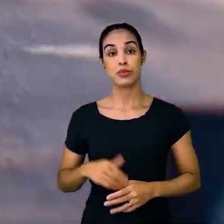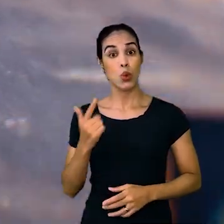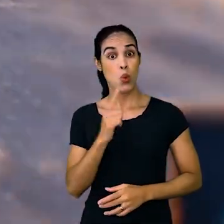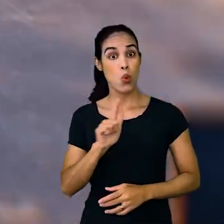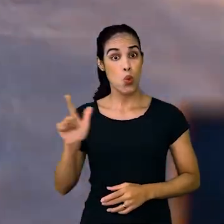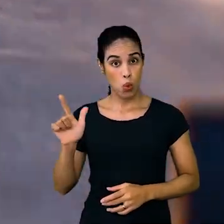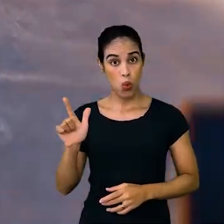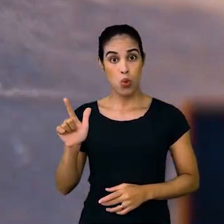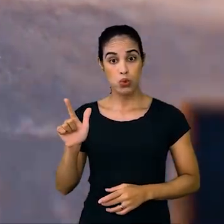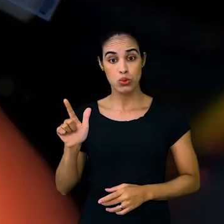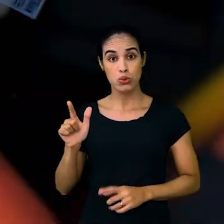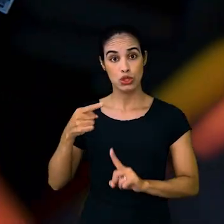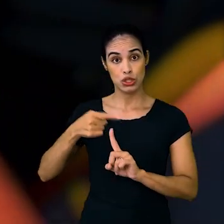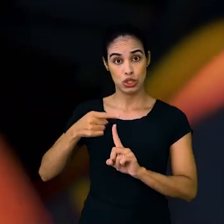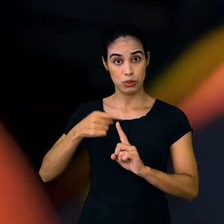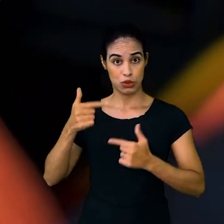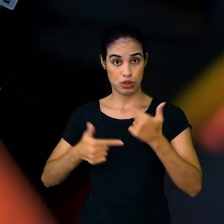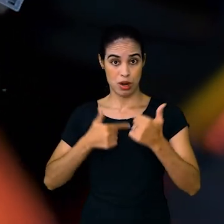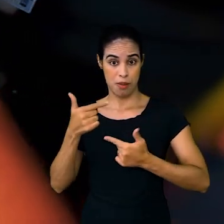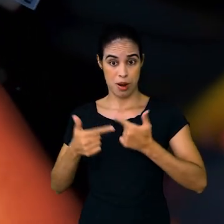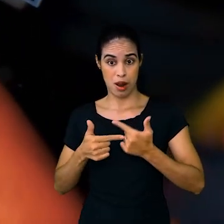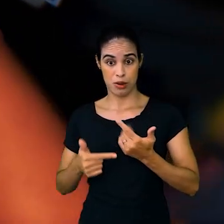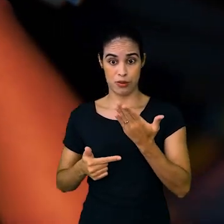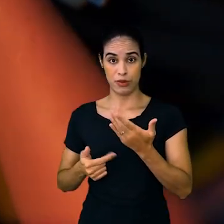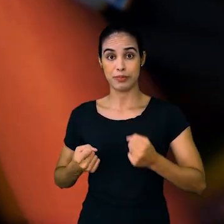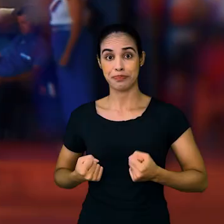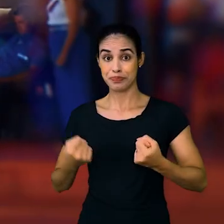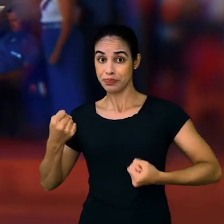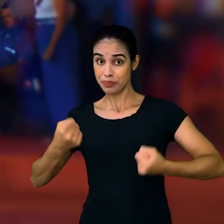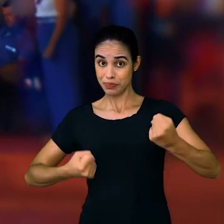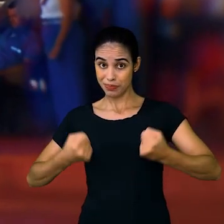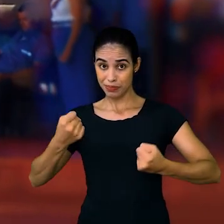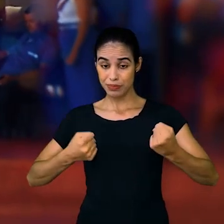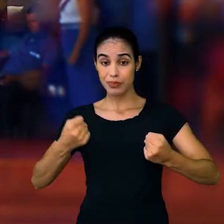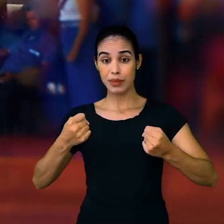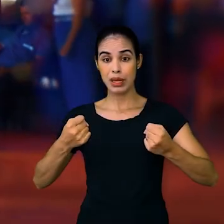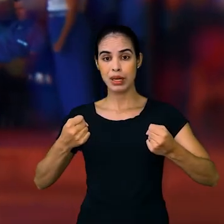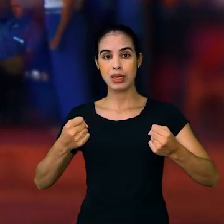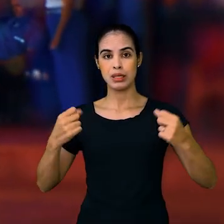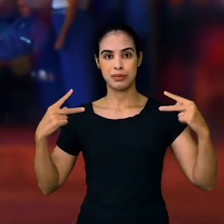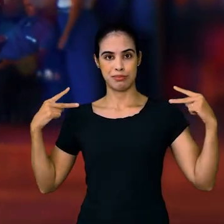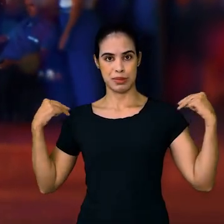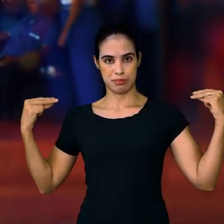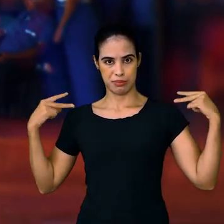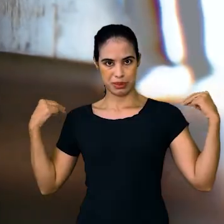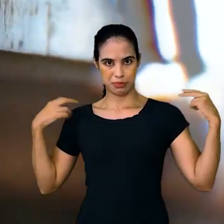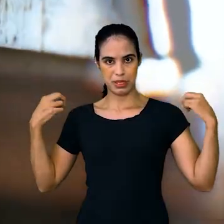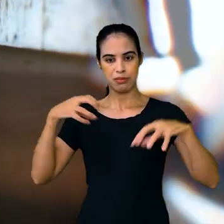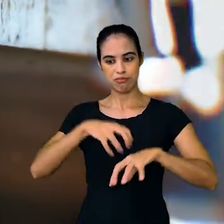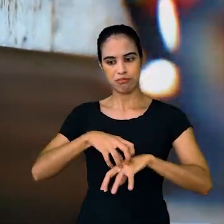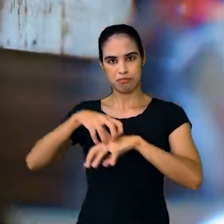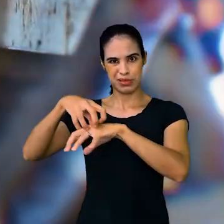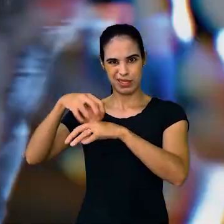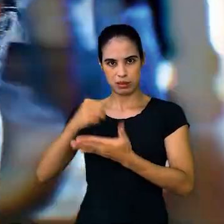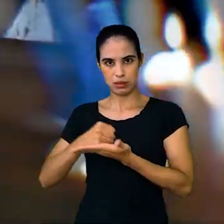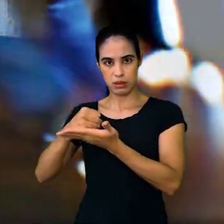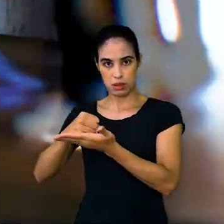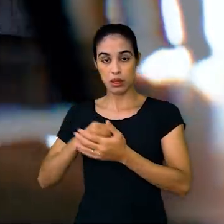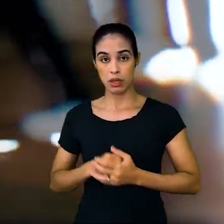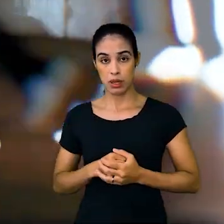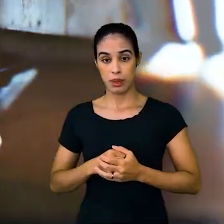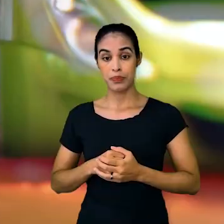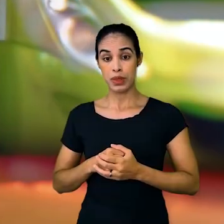vítima de violência externa é a de rodoviários e pessoas ligadas ao setor de transporte. Um estudo